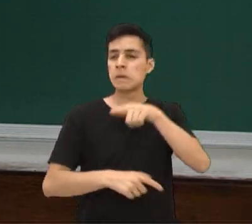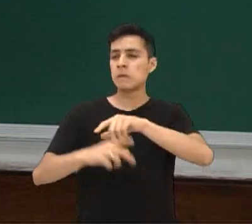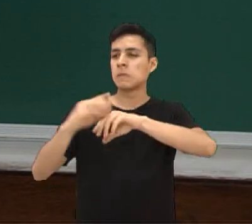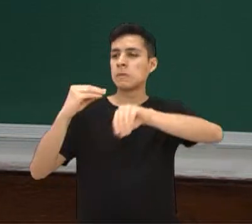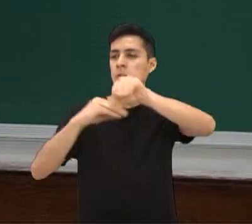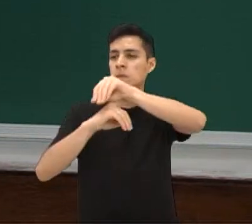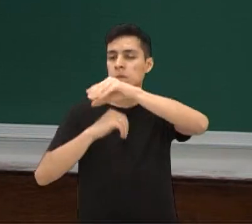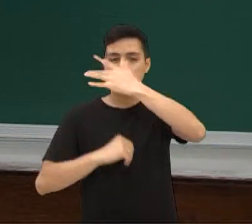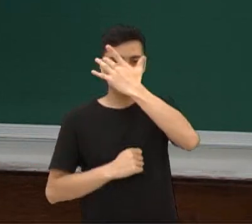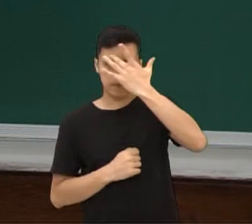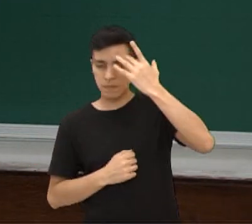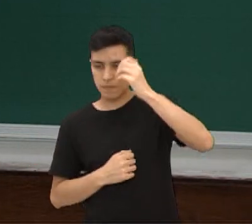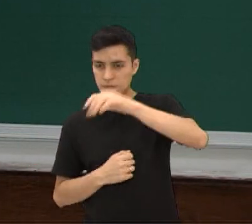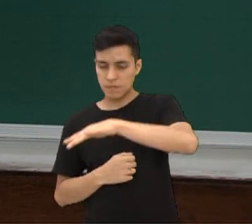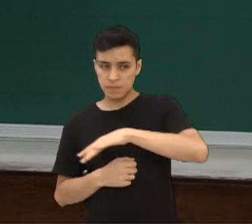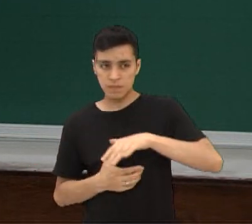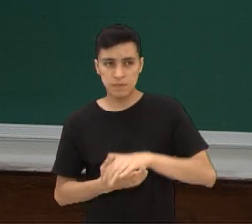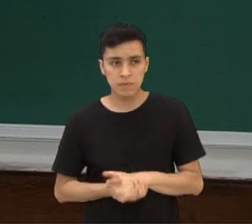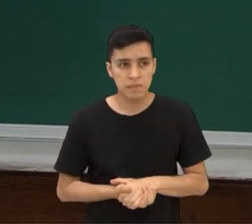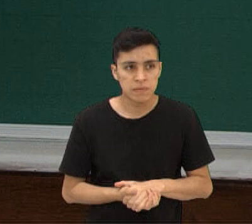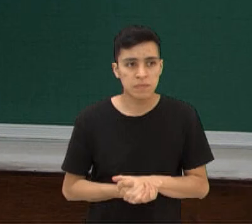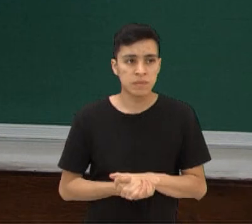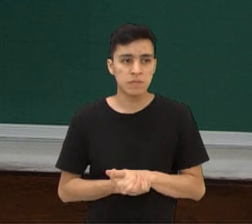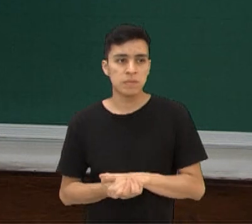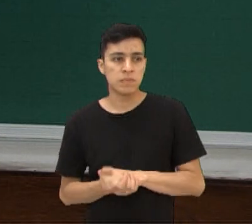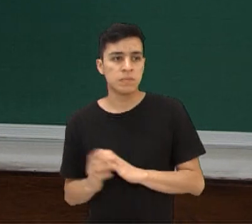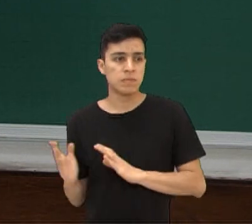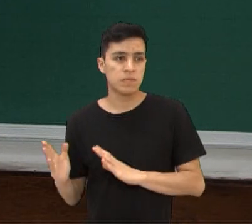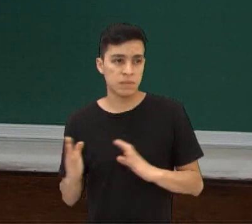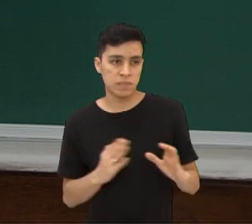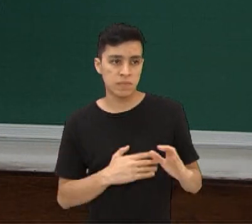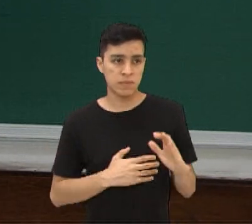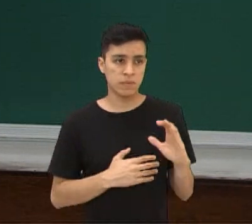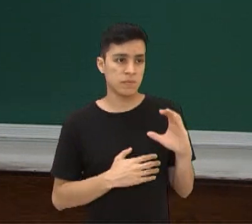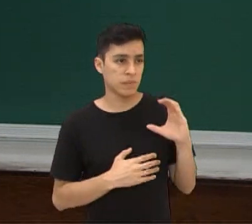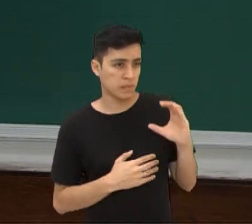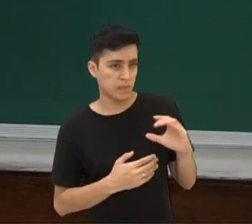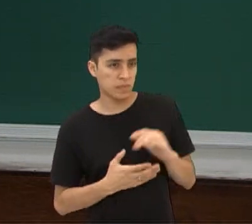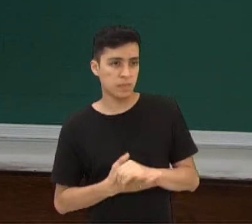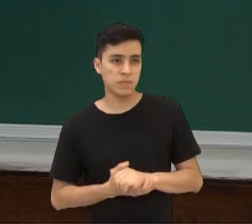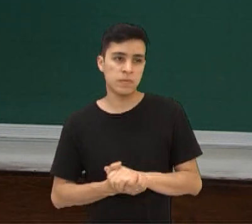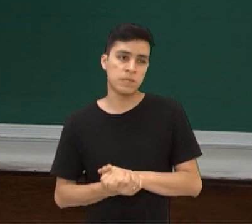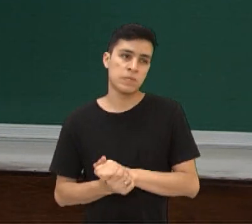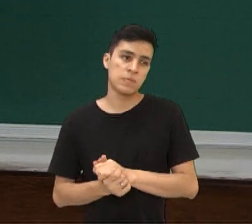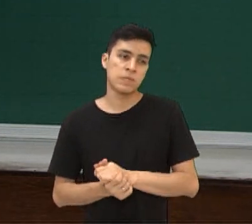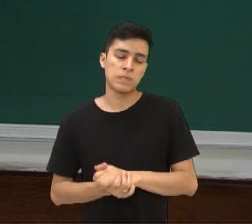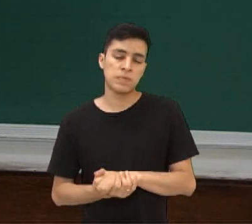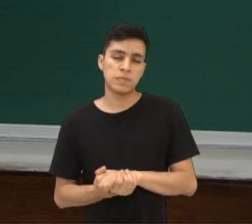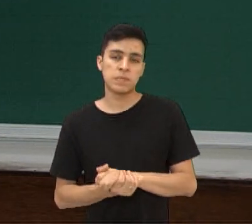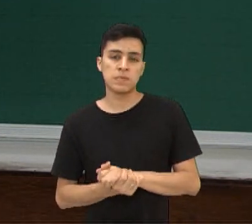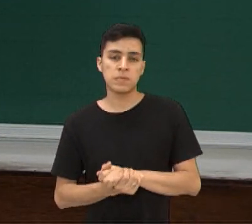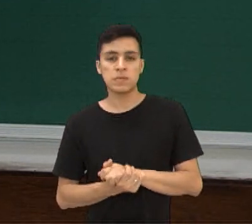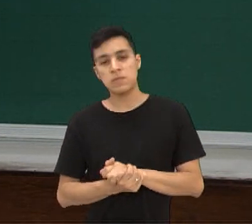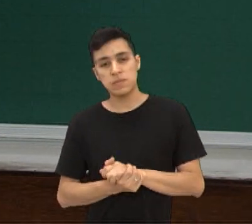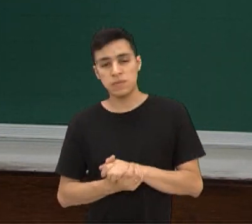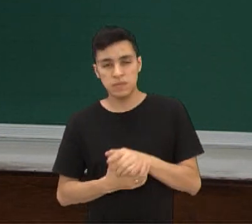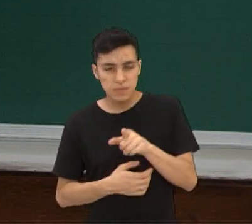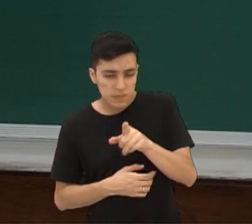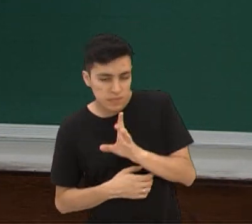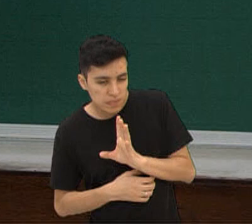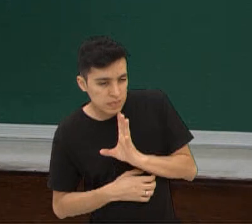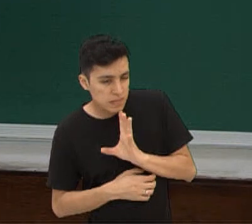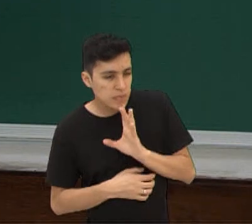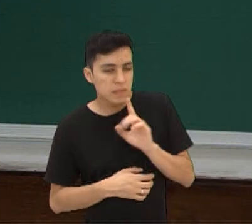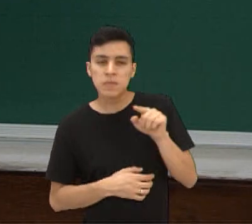observar. Who or which? Do you know the woman's son is a famous actor? Você conhece